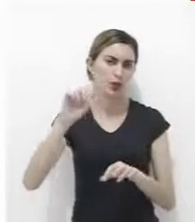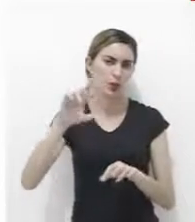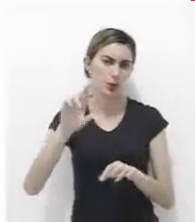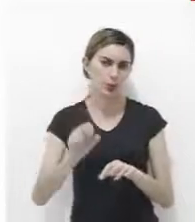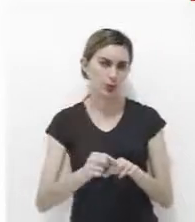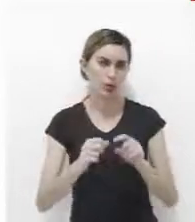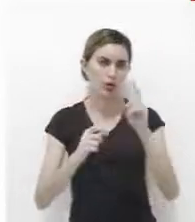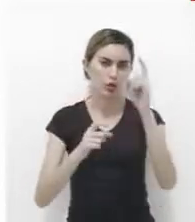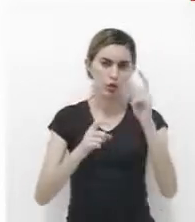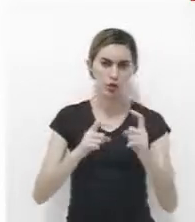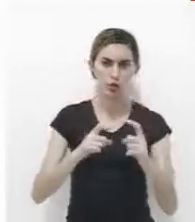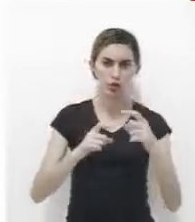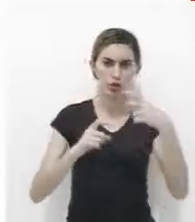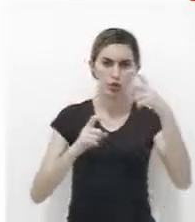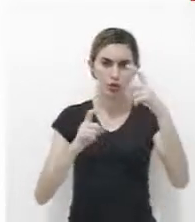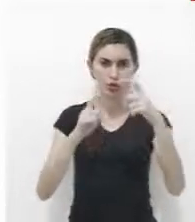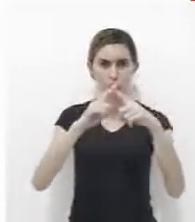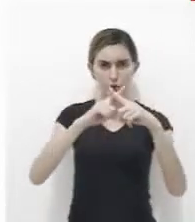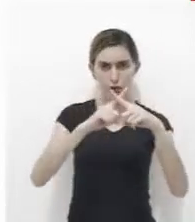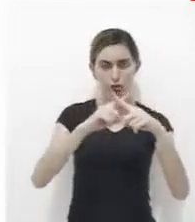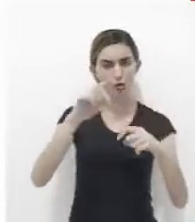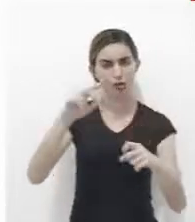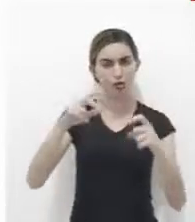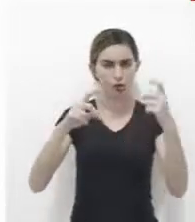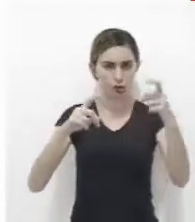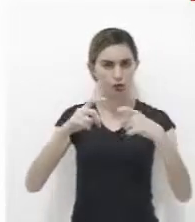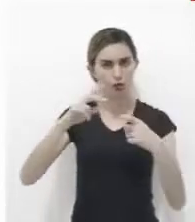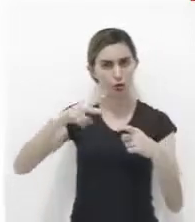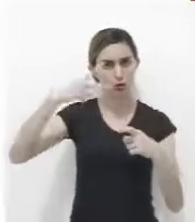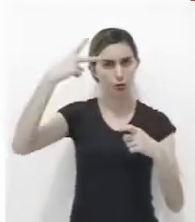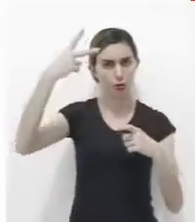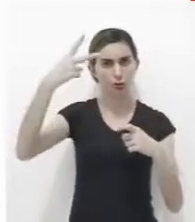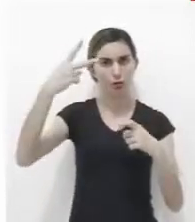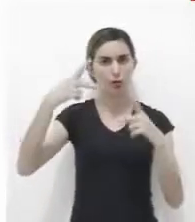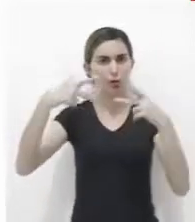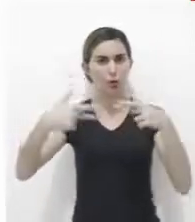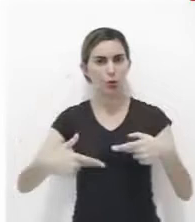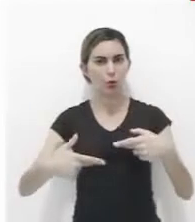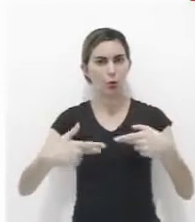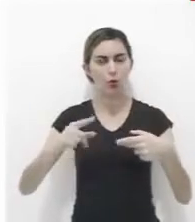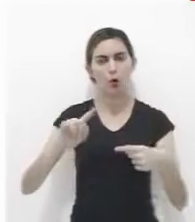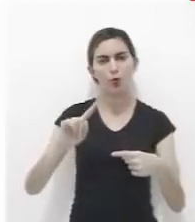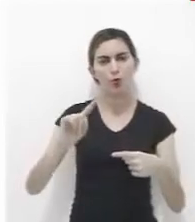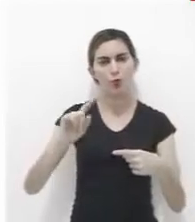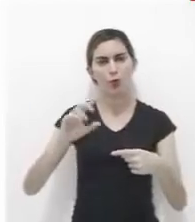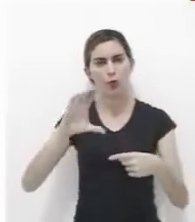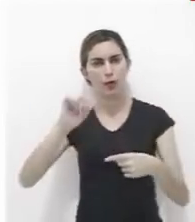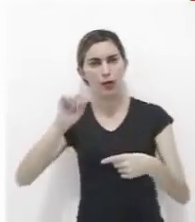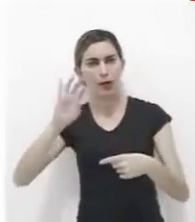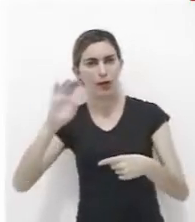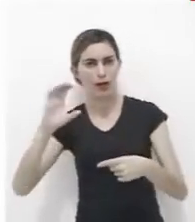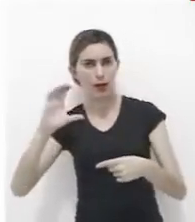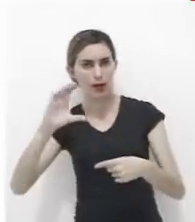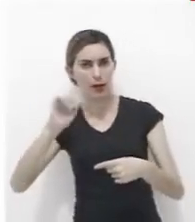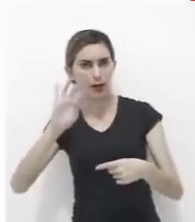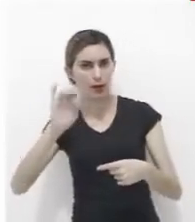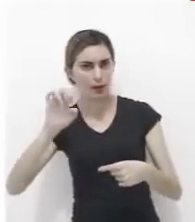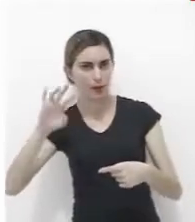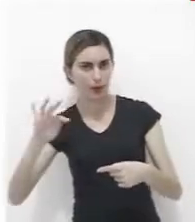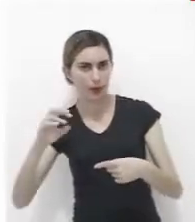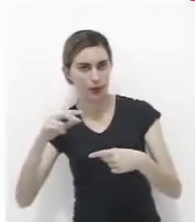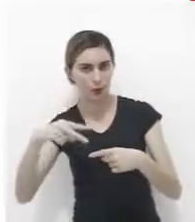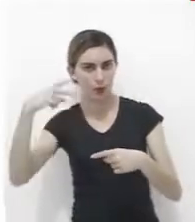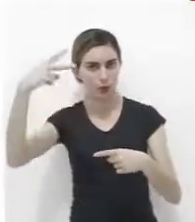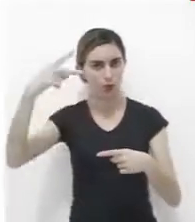dizer assim: x ao quadrado é igual a cateto ao quadrado mais cateto ao quadrado, ok?